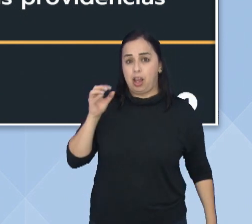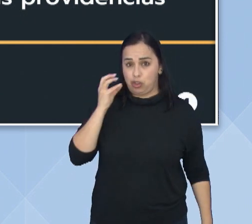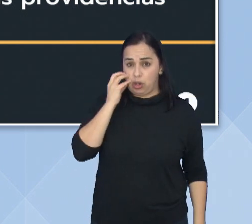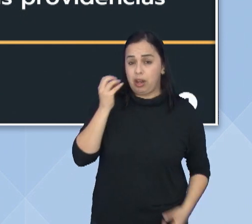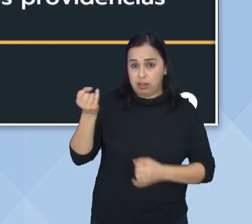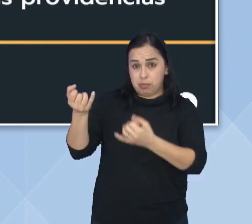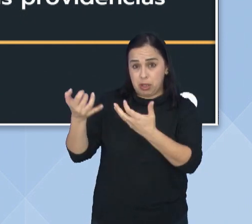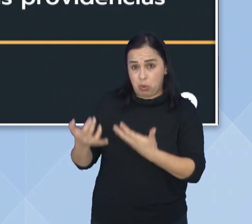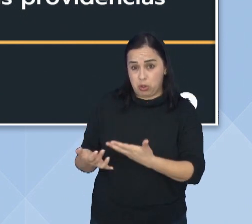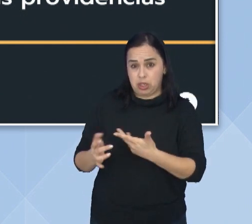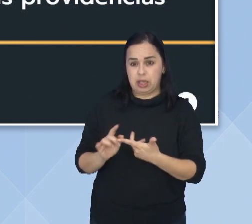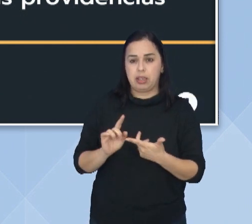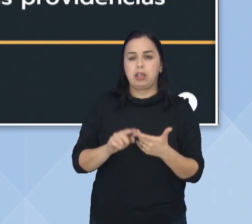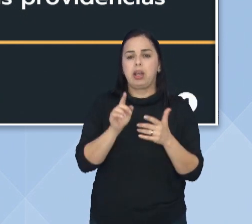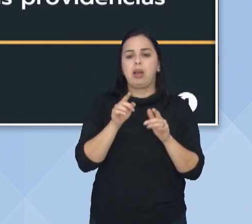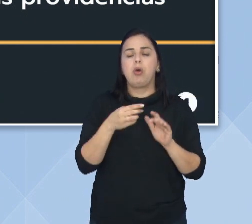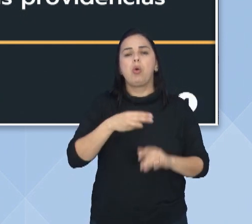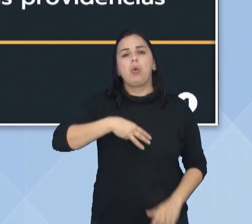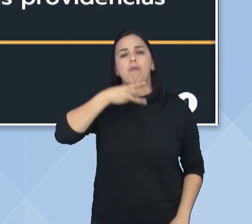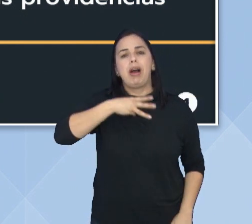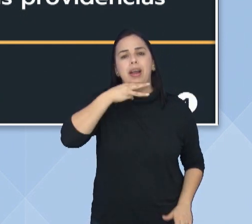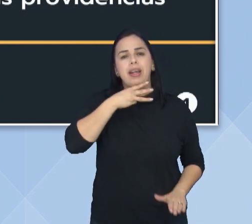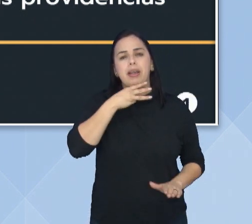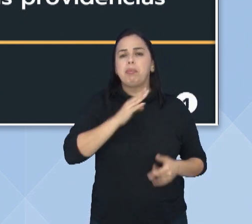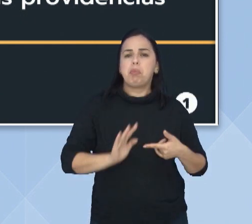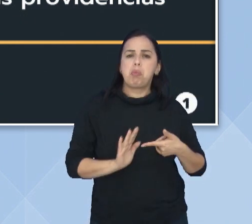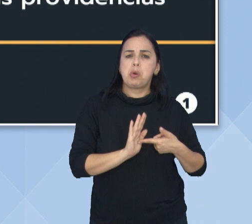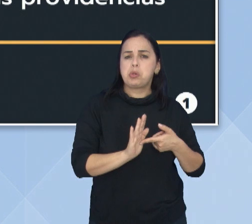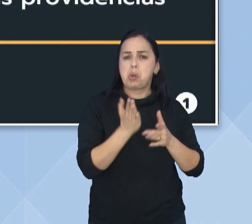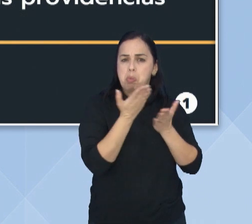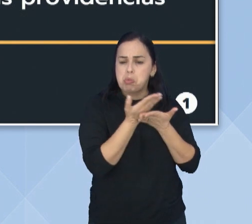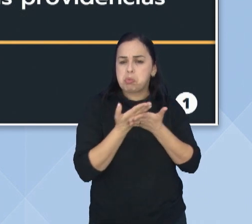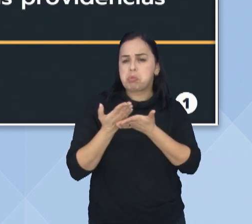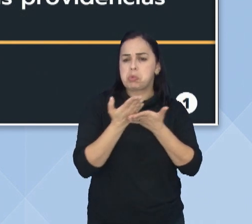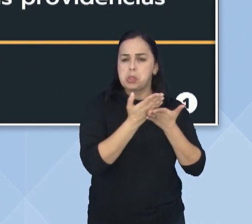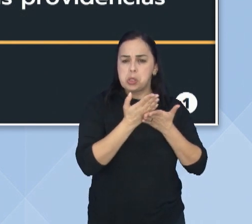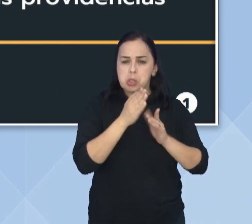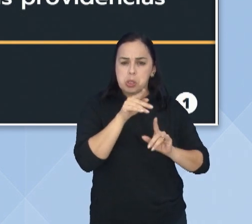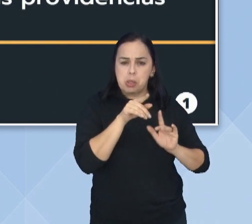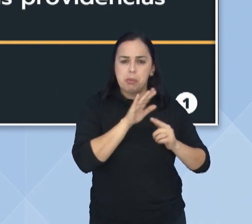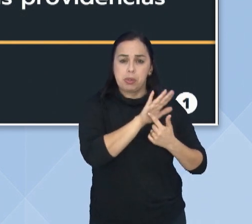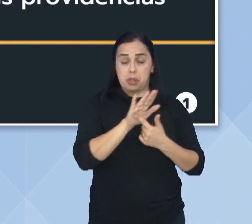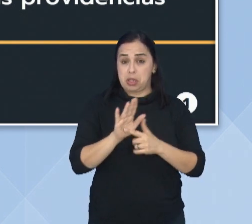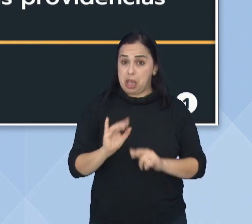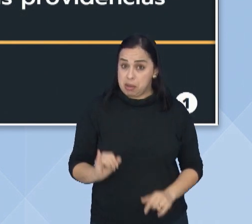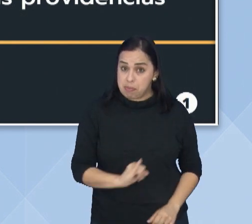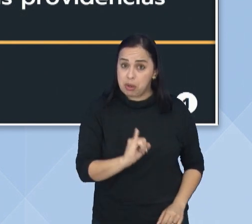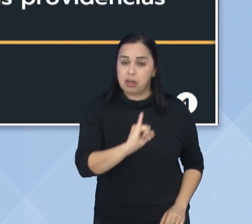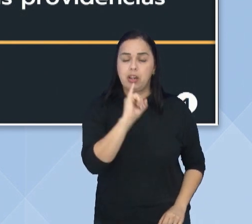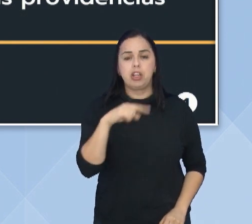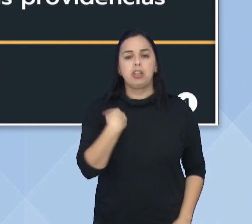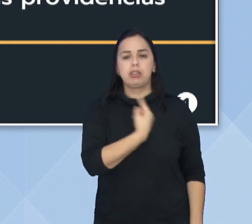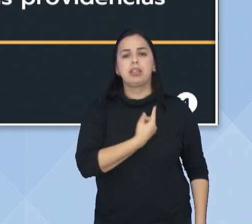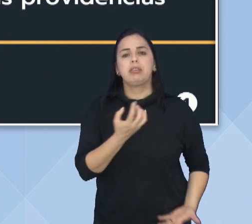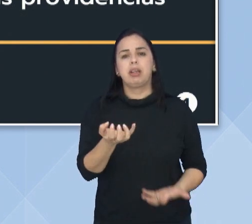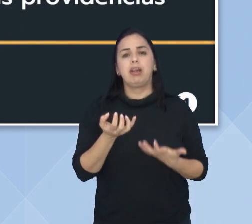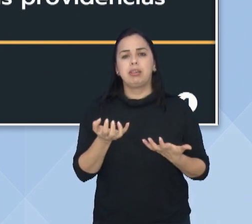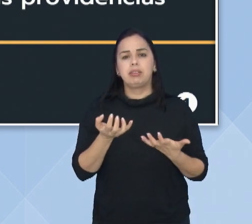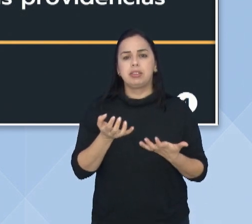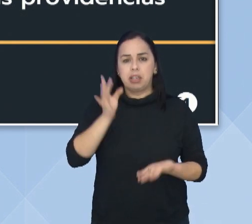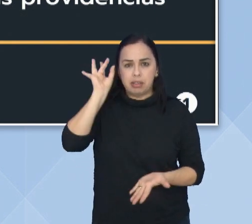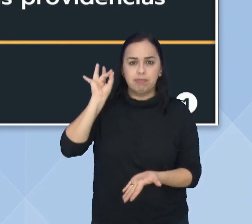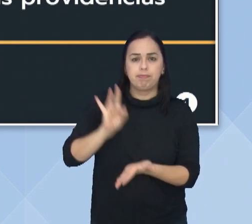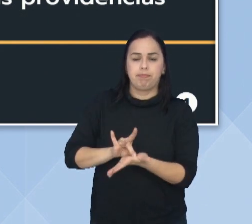falou. Foi um estudo que o Wagner colocou e é bem importante e que a gente quer que isso